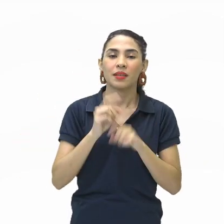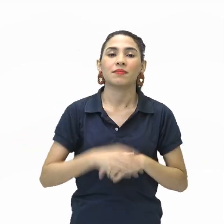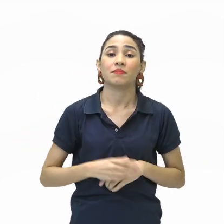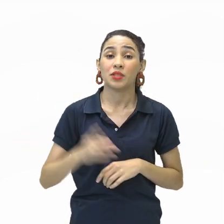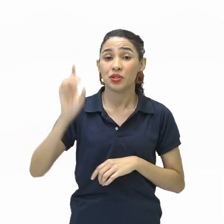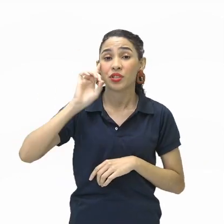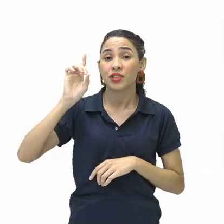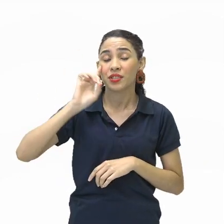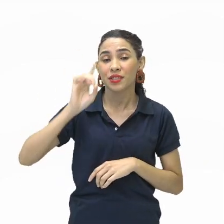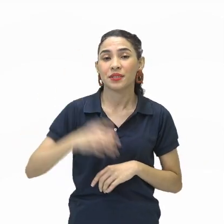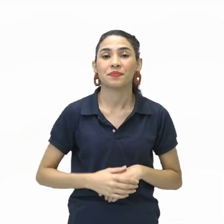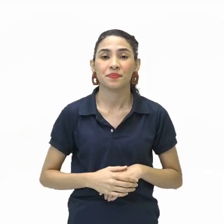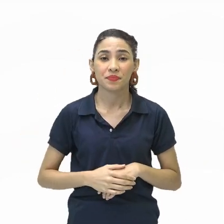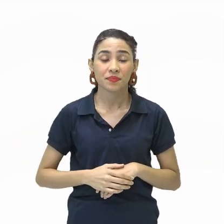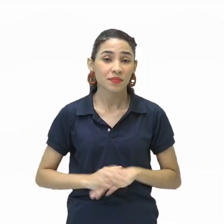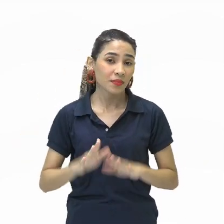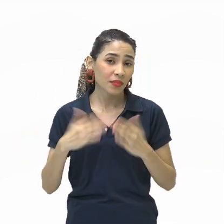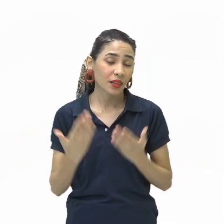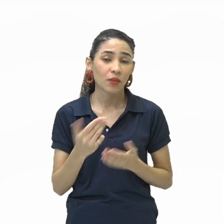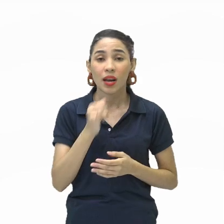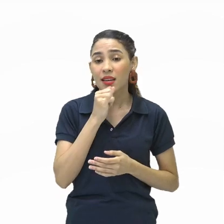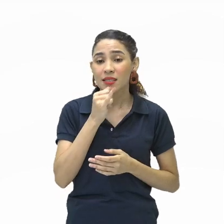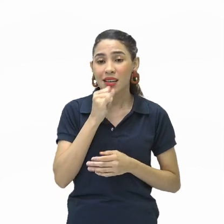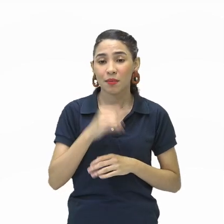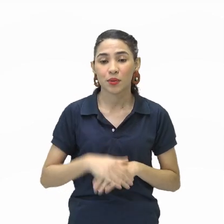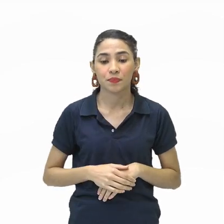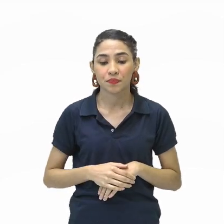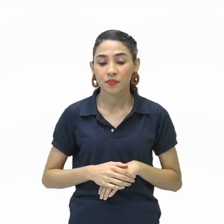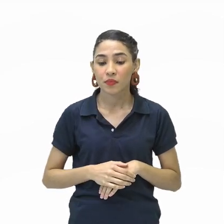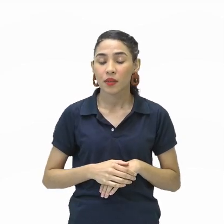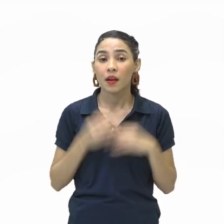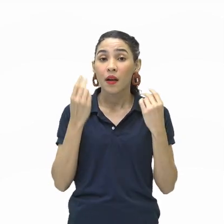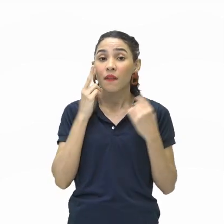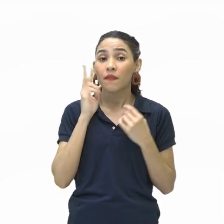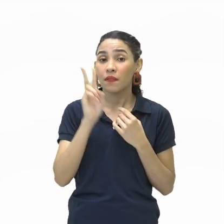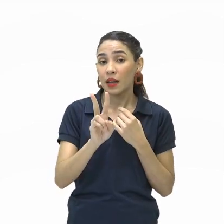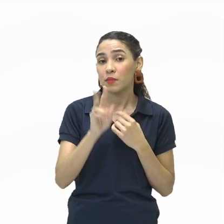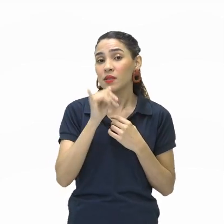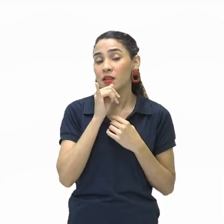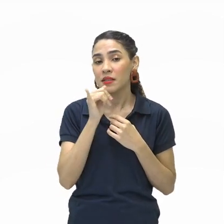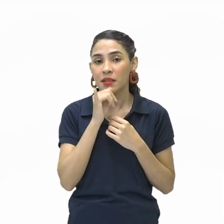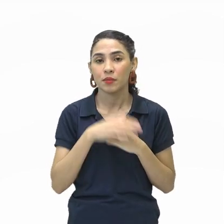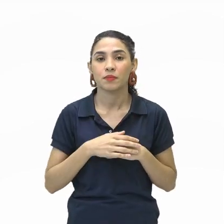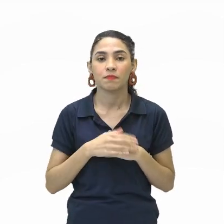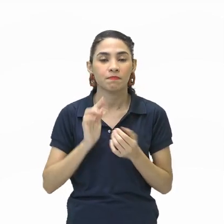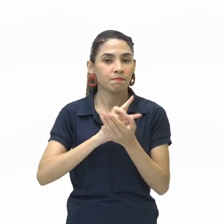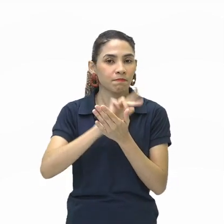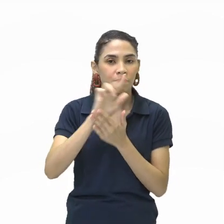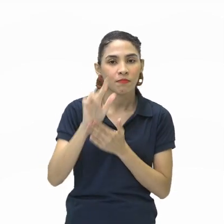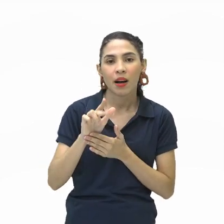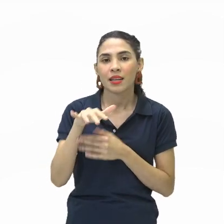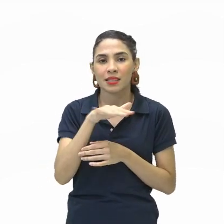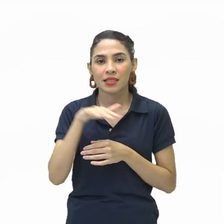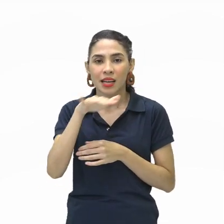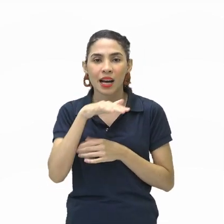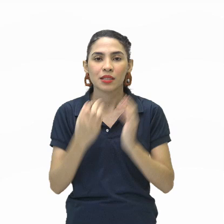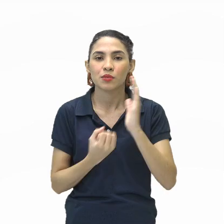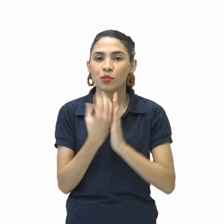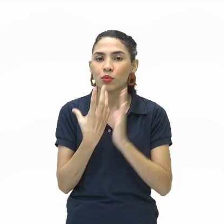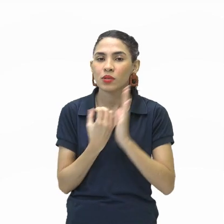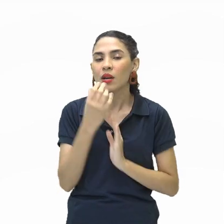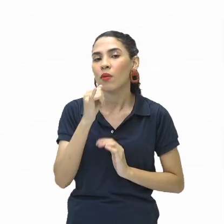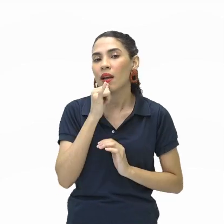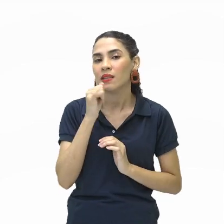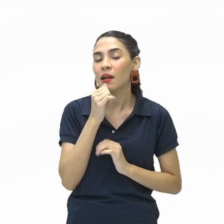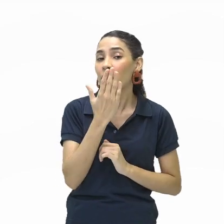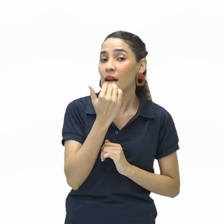nosso dia a dia, né? Então, por exemplo, quando vemos que ela está em diversos setores produtivos, como é o caso